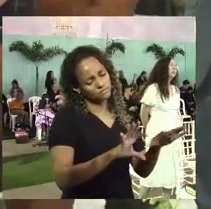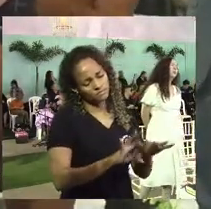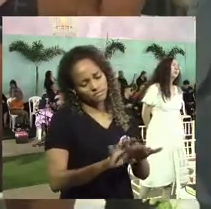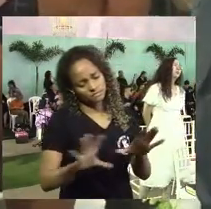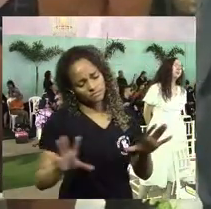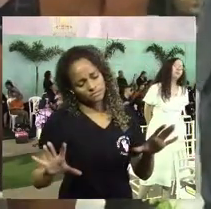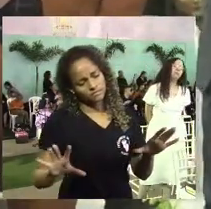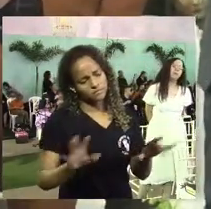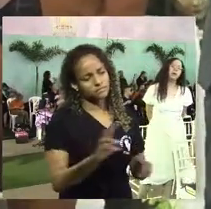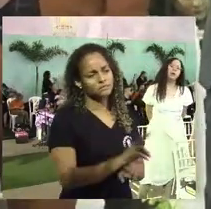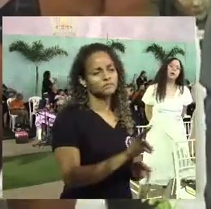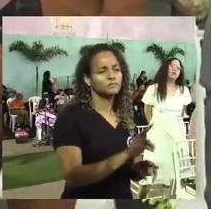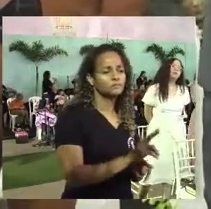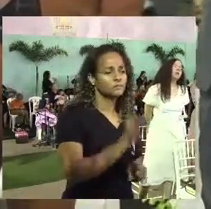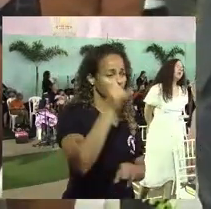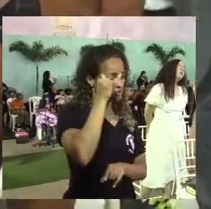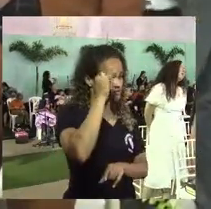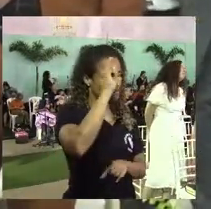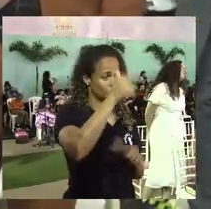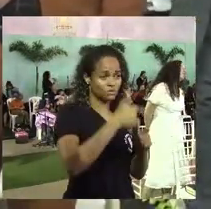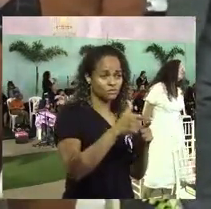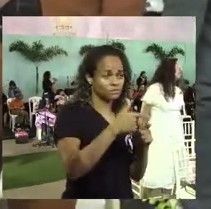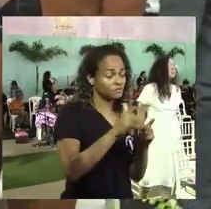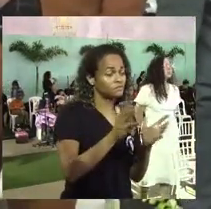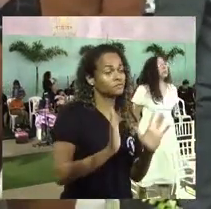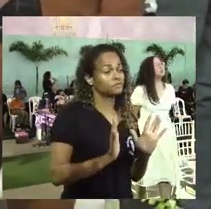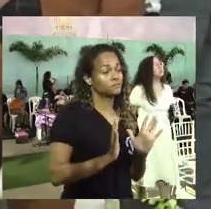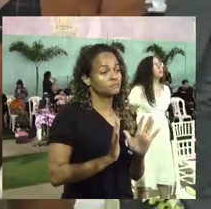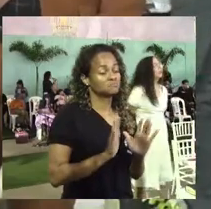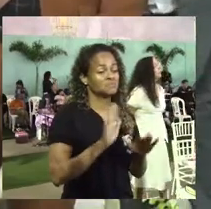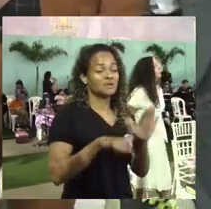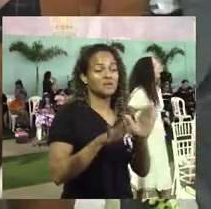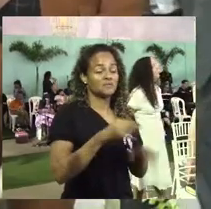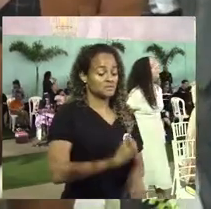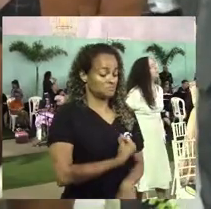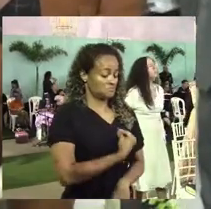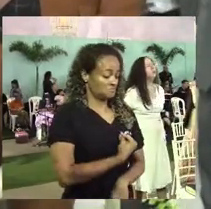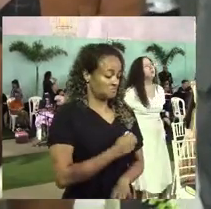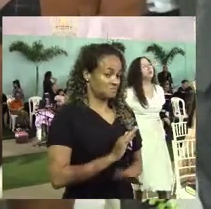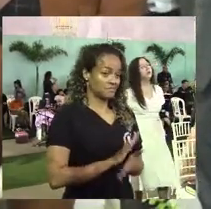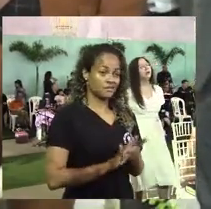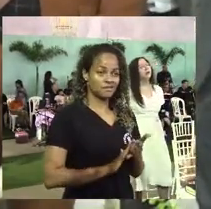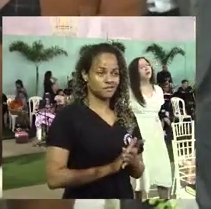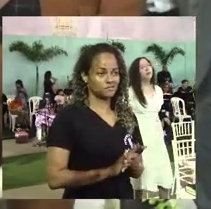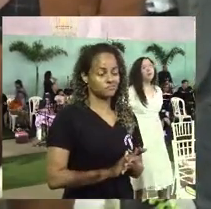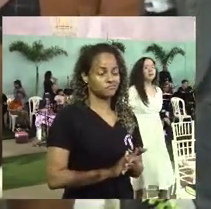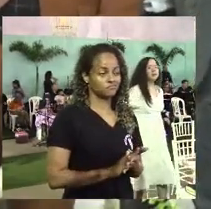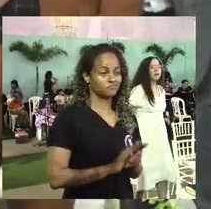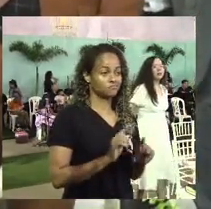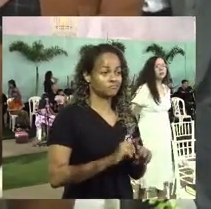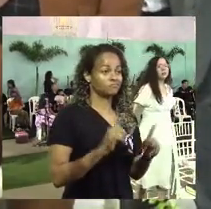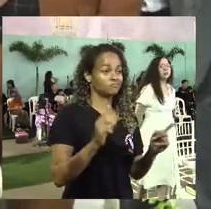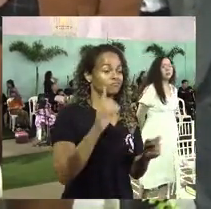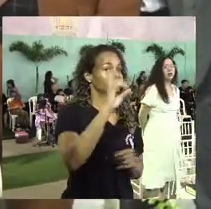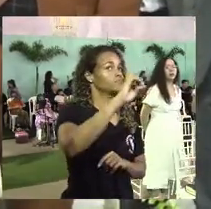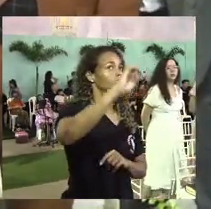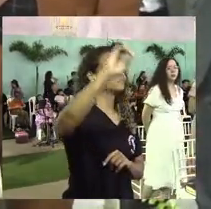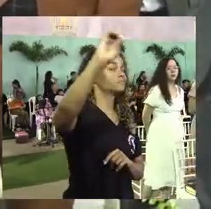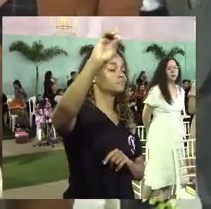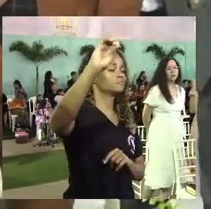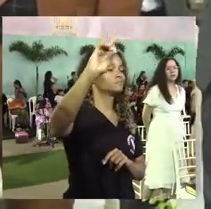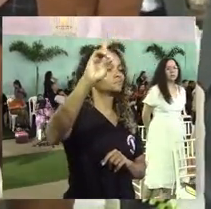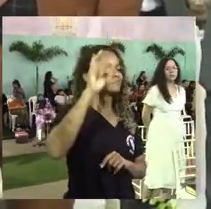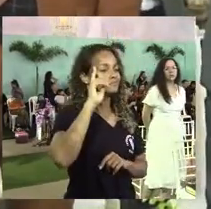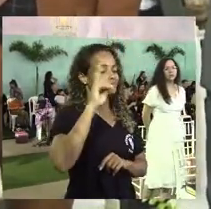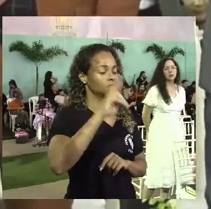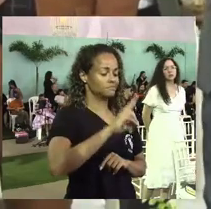passou nem era para você estar aqui mas Deus